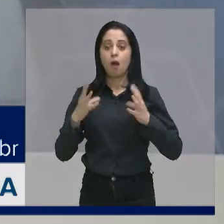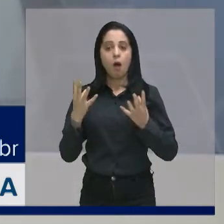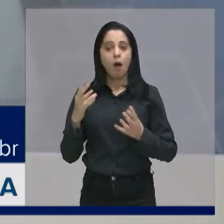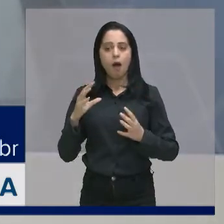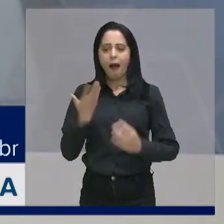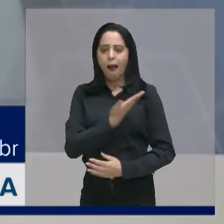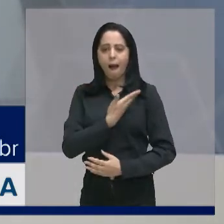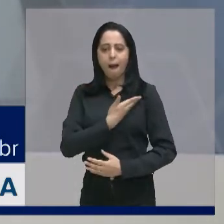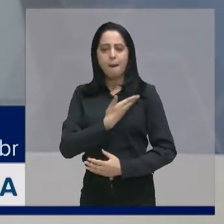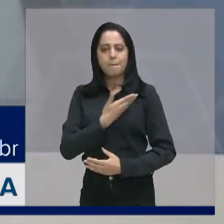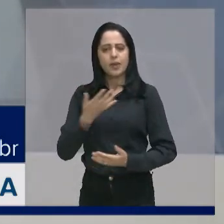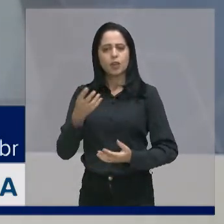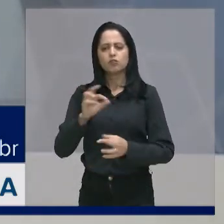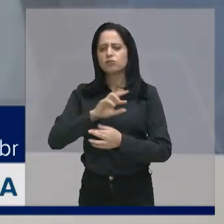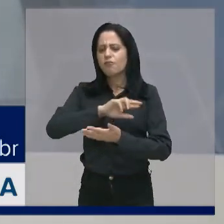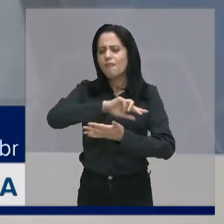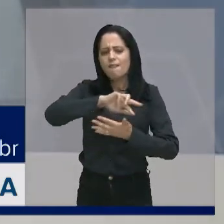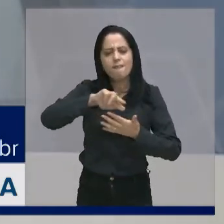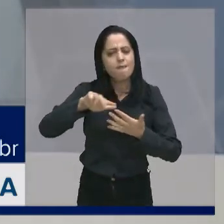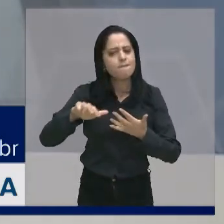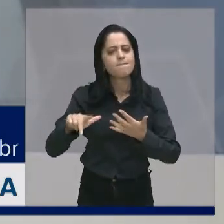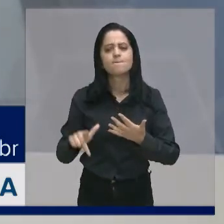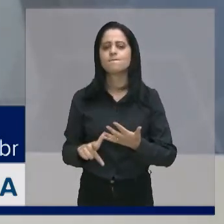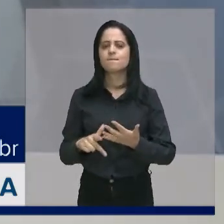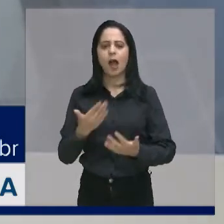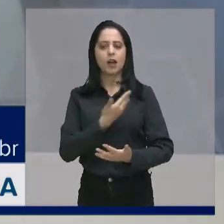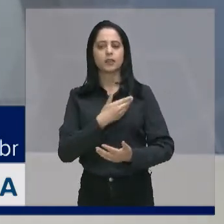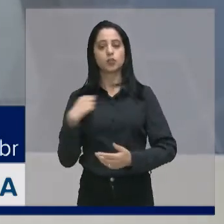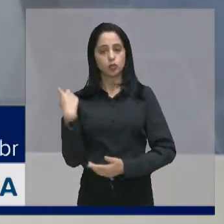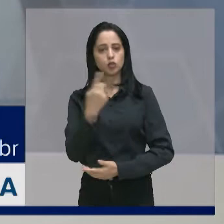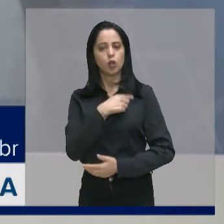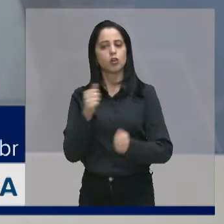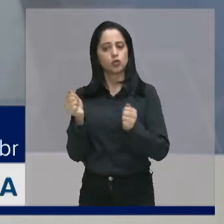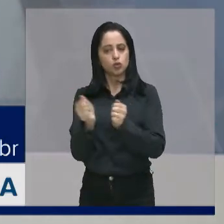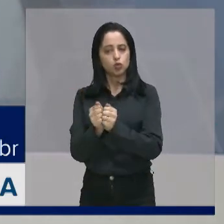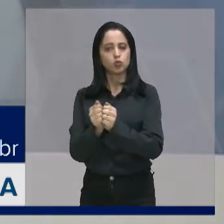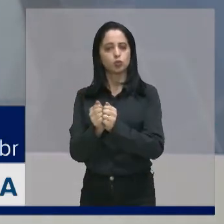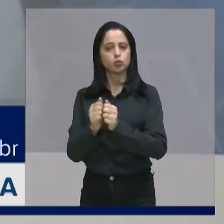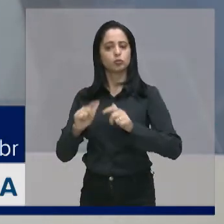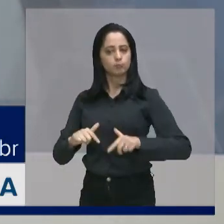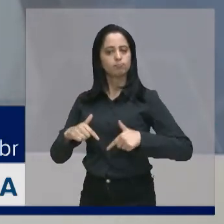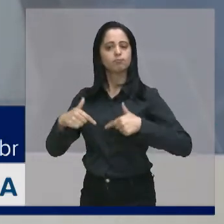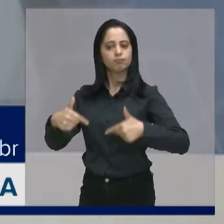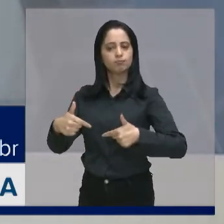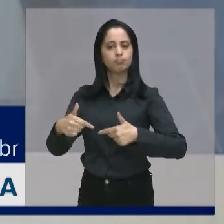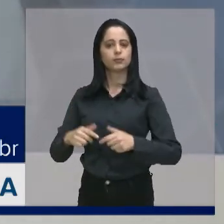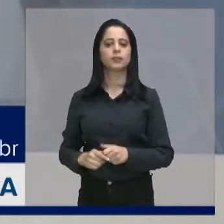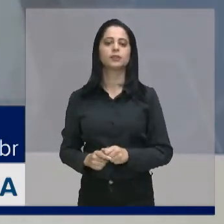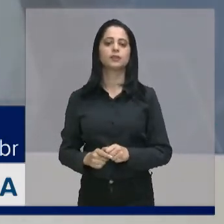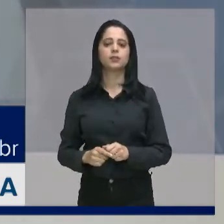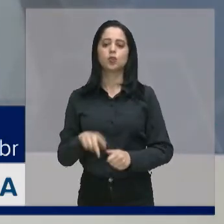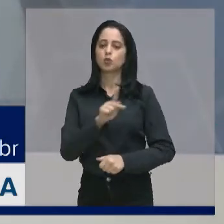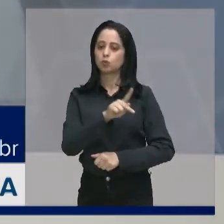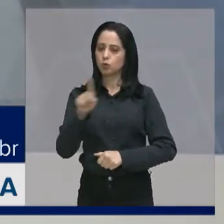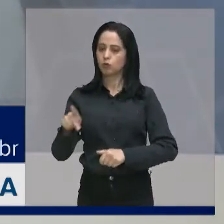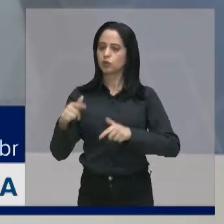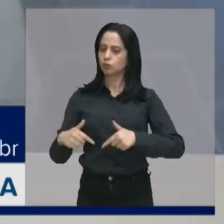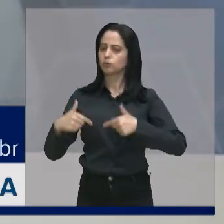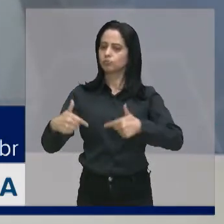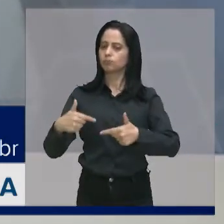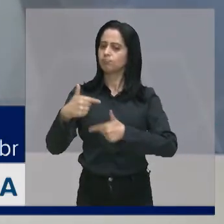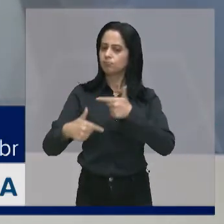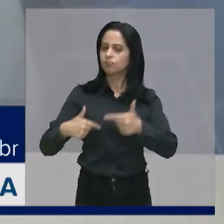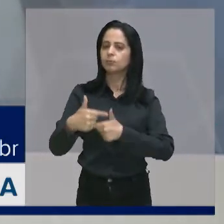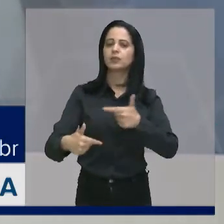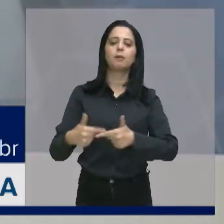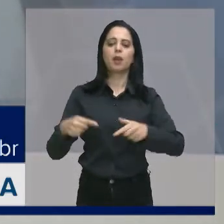colegas da área. Nós estamos na linha de frente, eles dizendo, nós estamos na linha de frente, estamos no chão